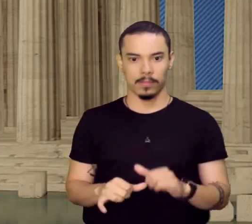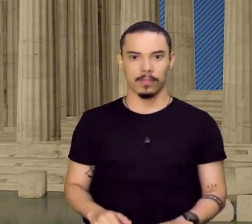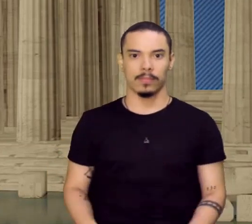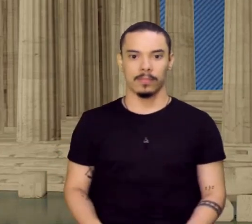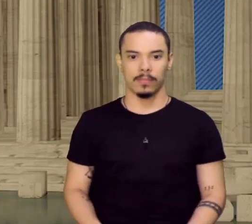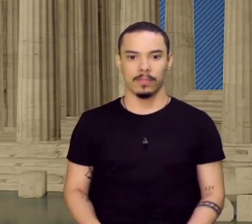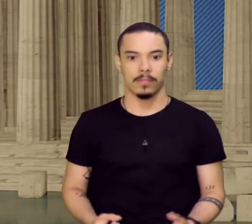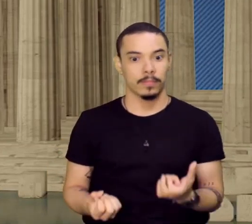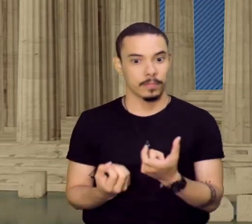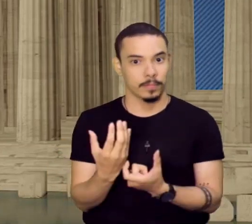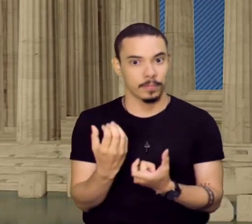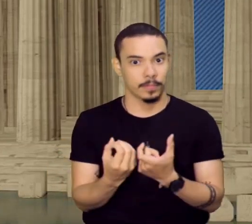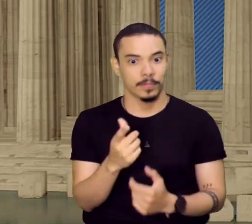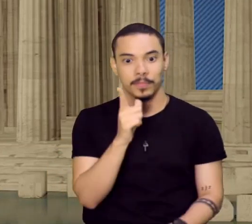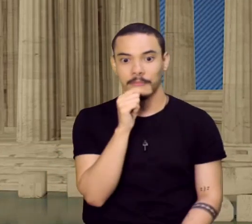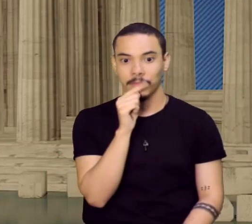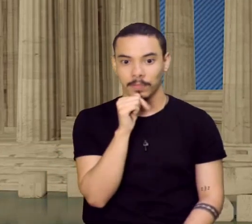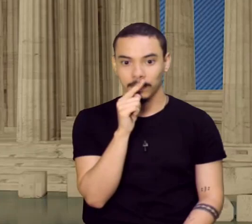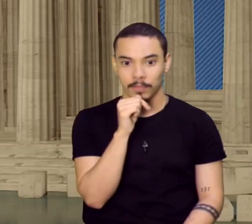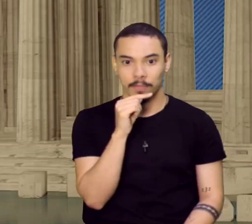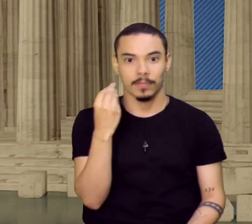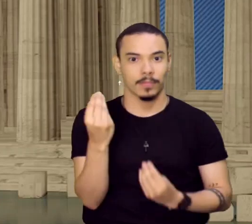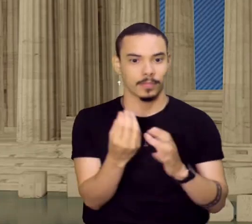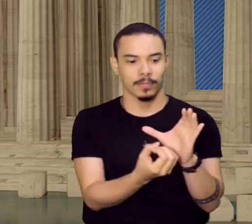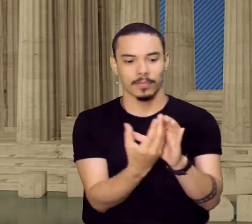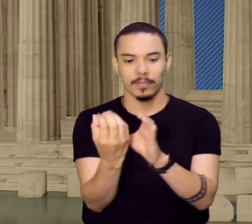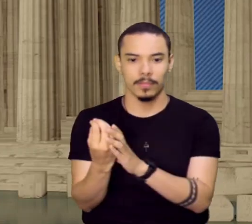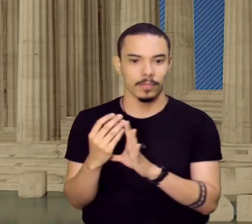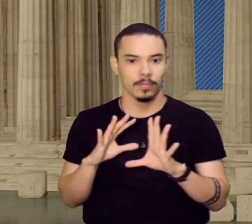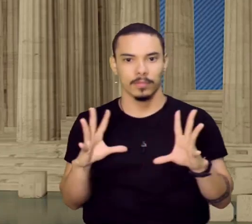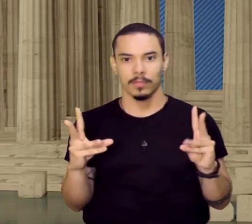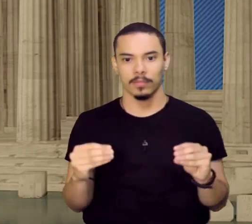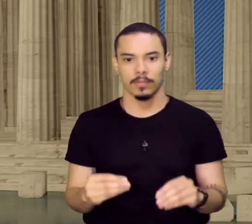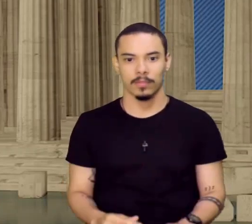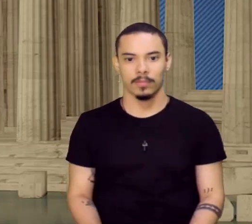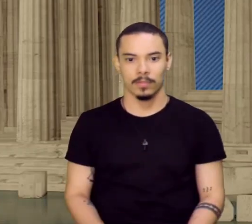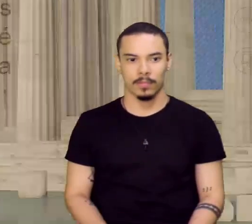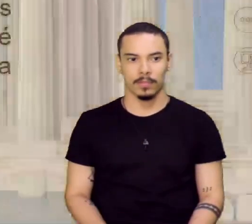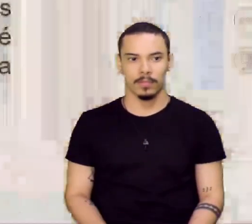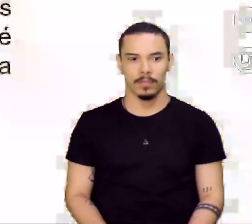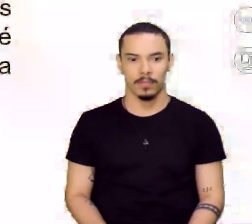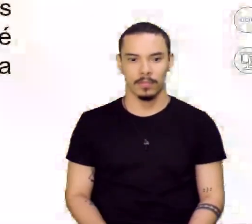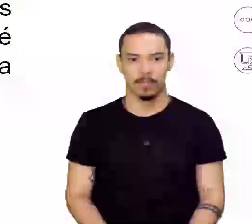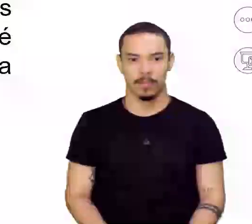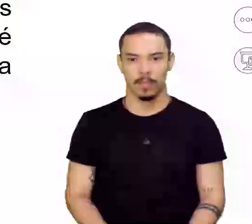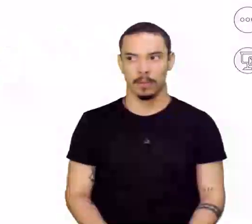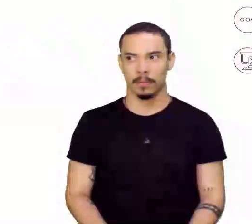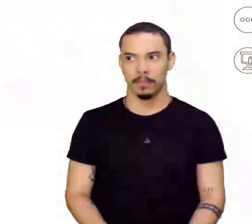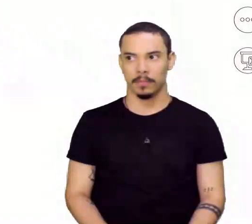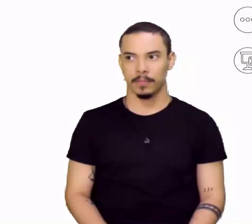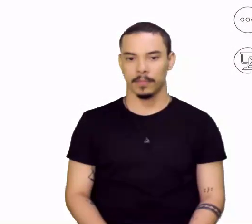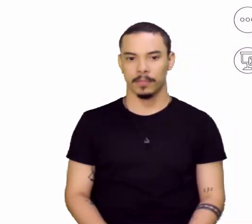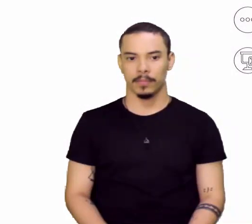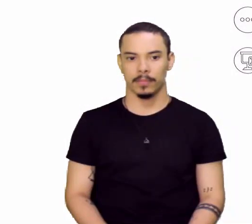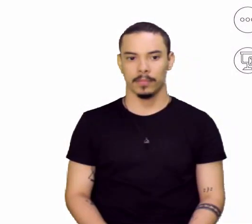esse. Será que originou tudo? Será? Vamos lá, continuando com a nossa questão.